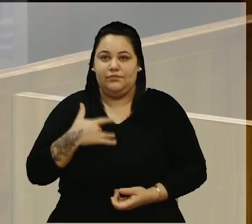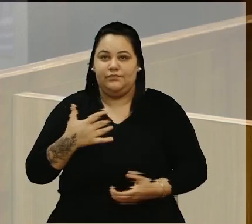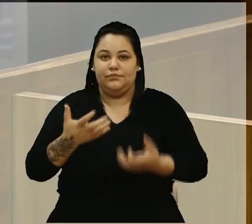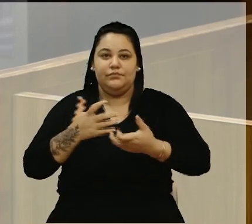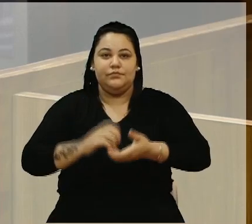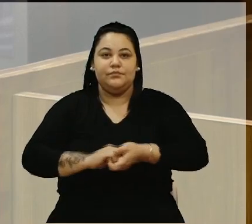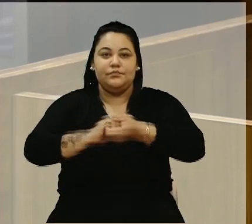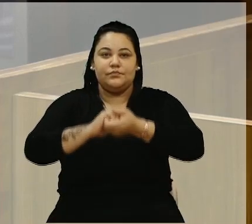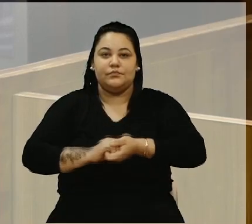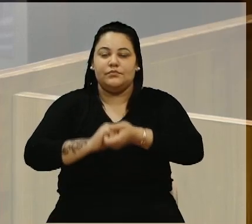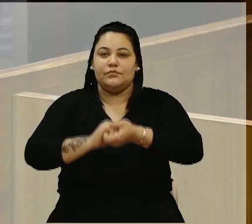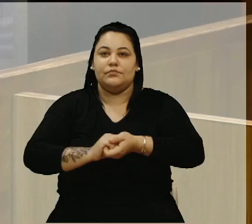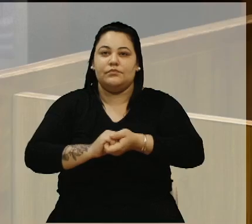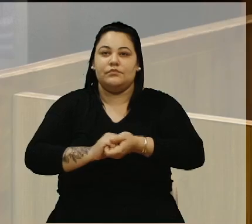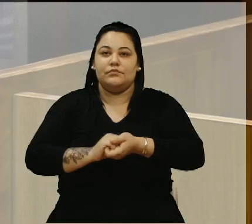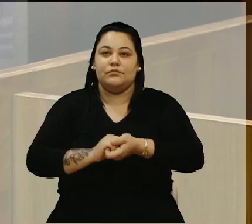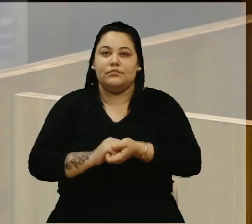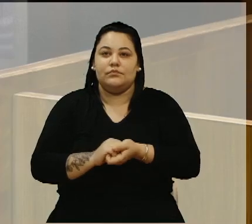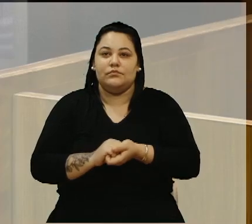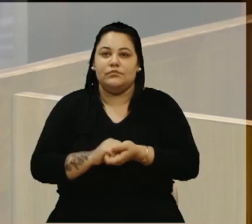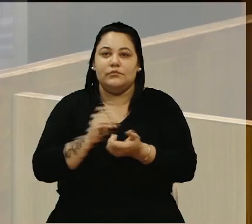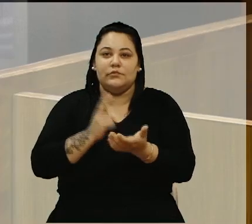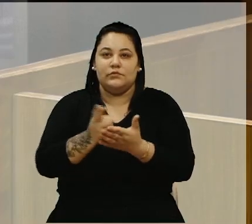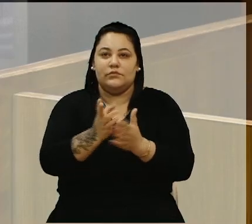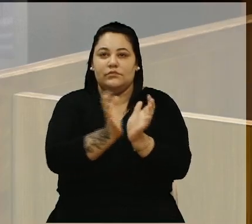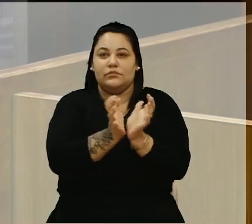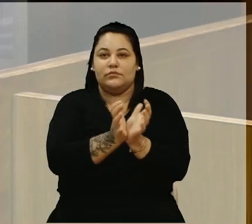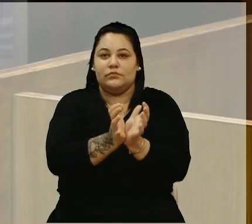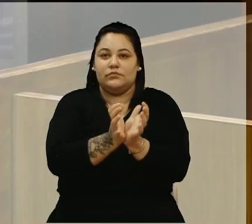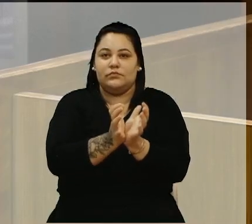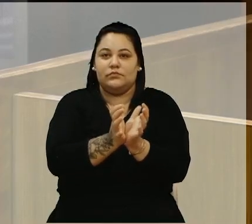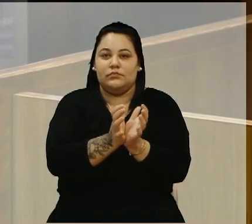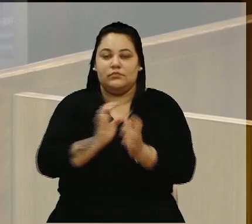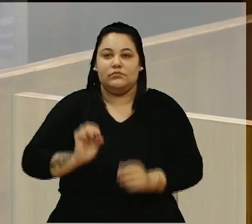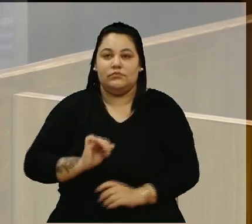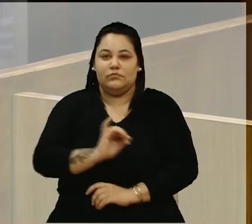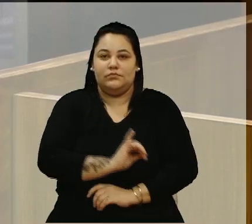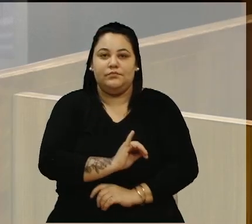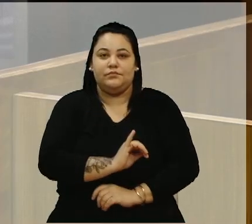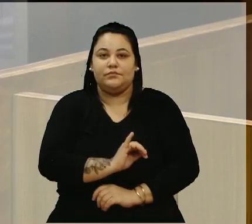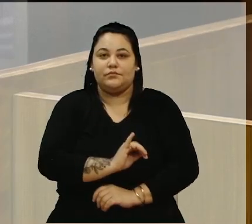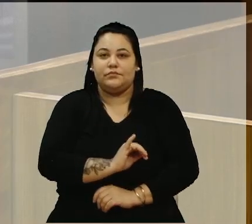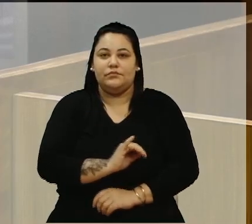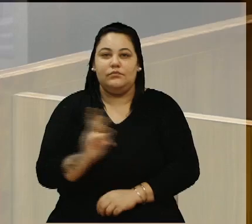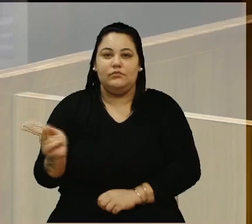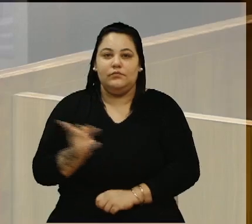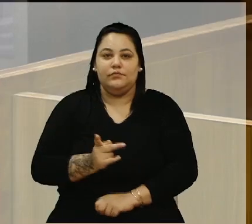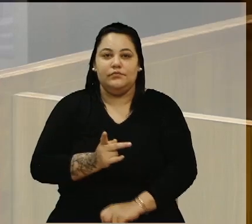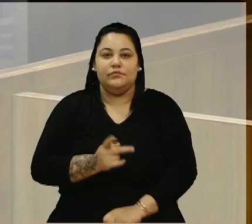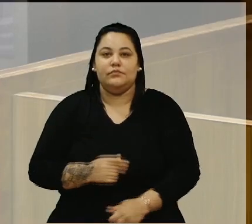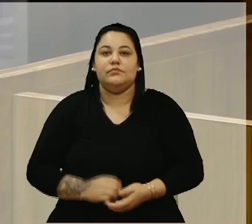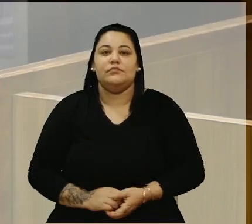cumprimentar sempre o colega vereador Ed Carlos, que está nos visitando.